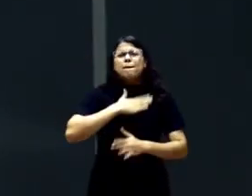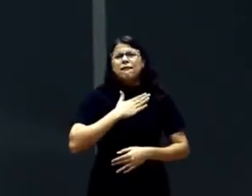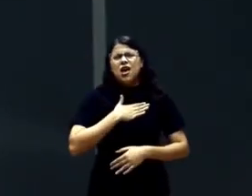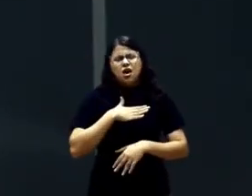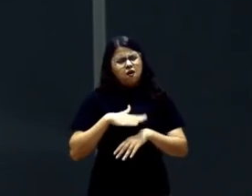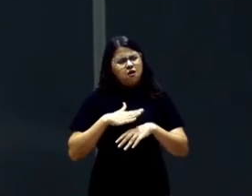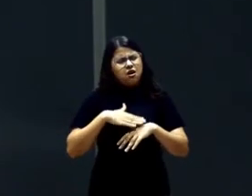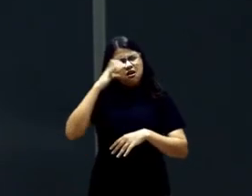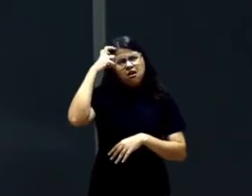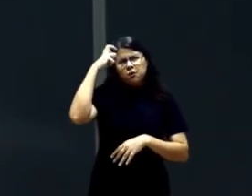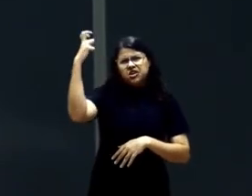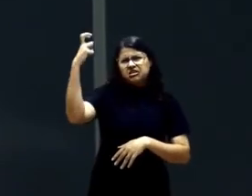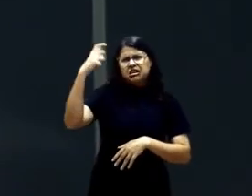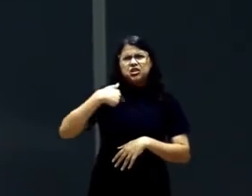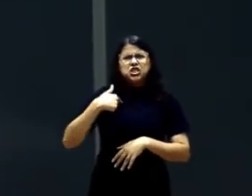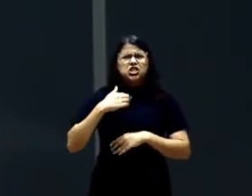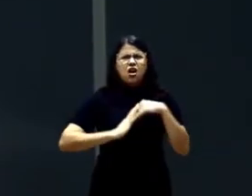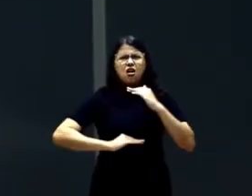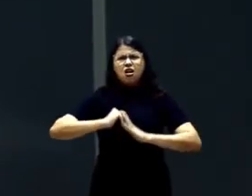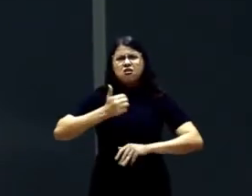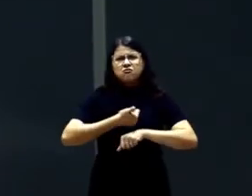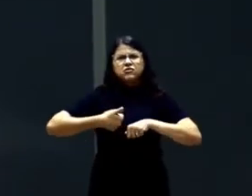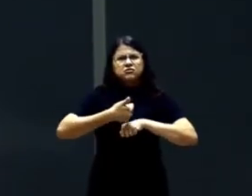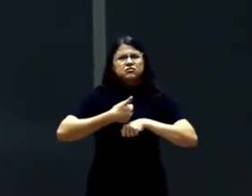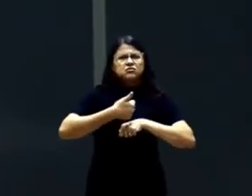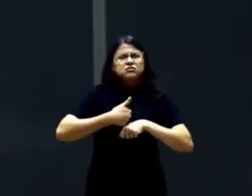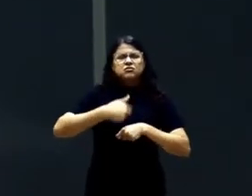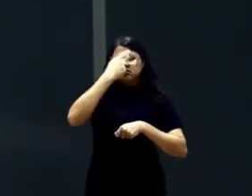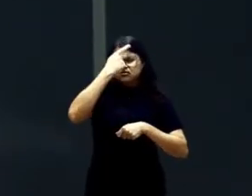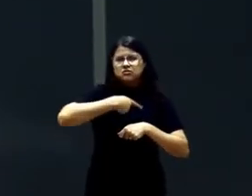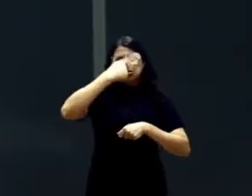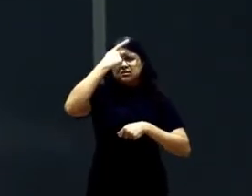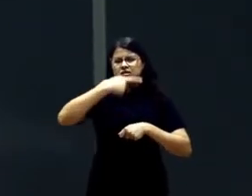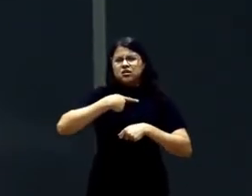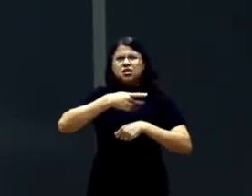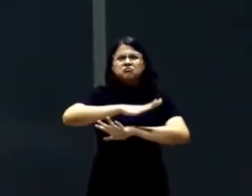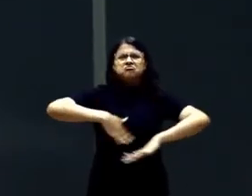recursos são dele, provém dele. Ele acha que ele é dono daquilo.